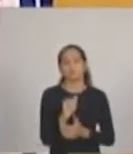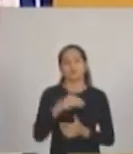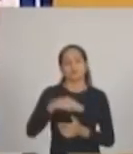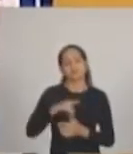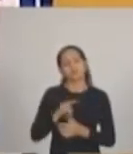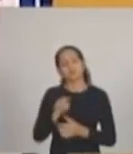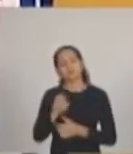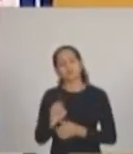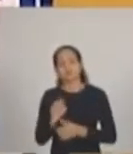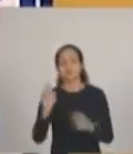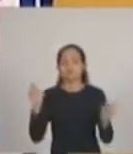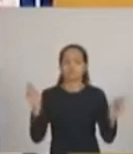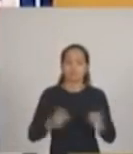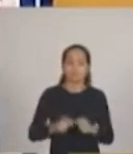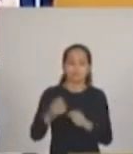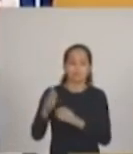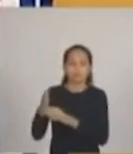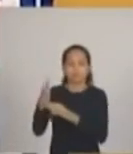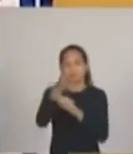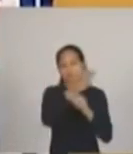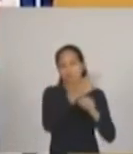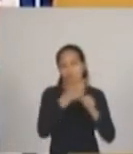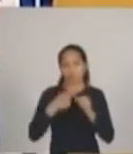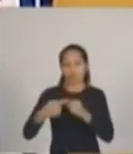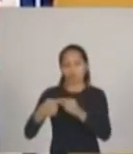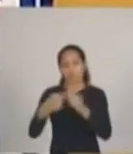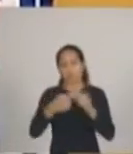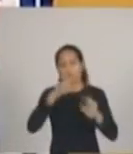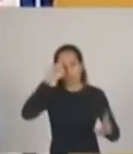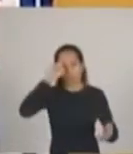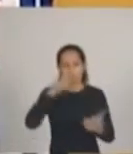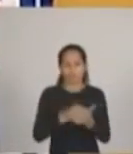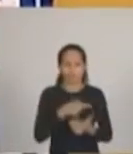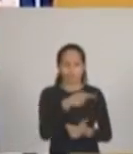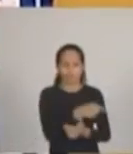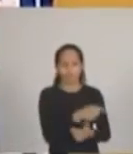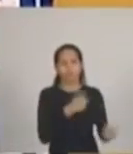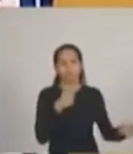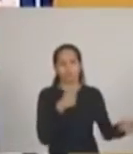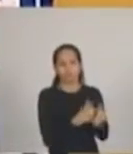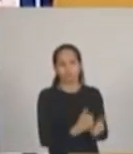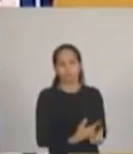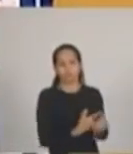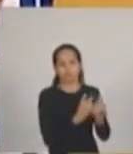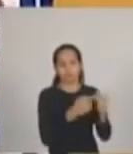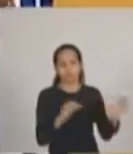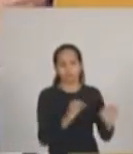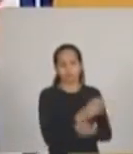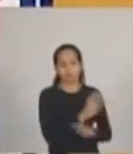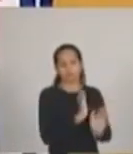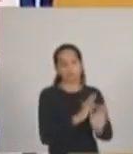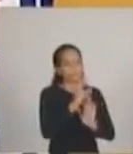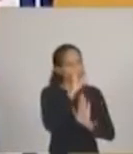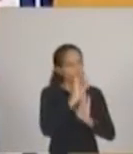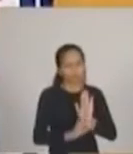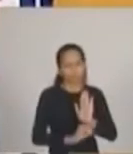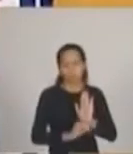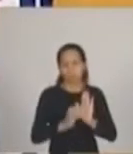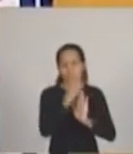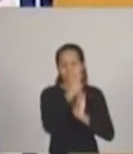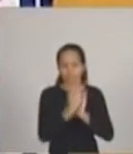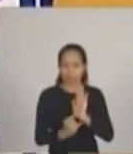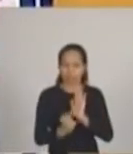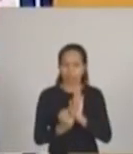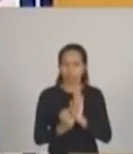repassando aos municípios também esta decisão do Tribunal de Contas Contas da União. Apenas um ofício,